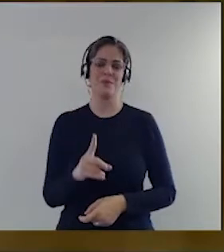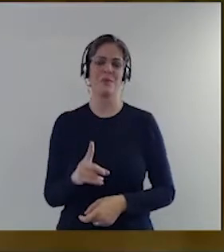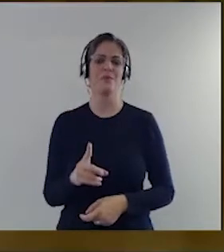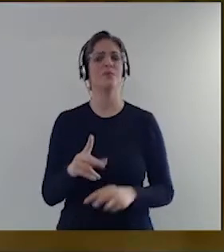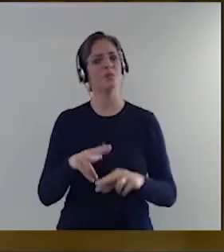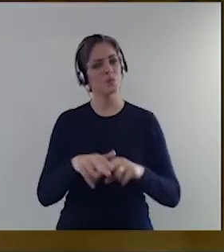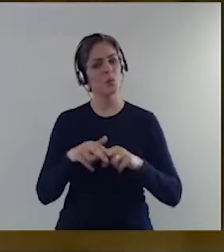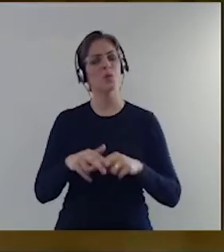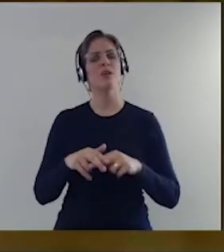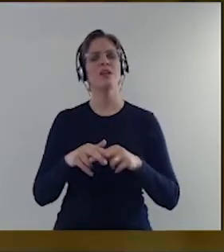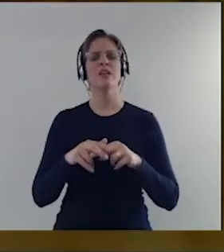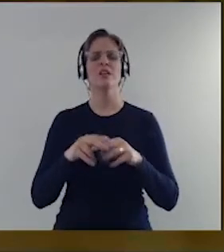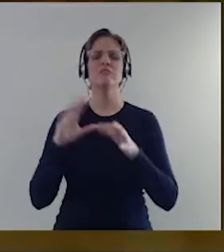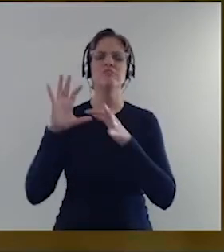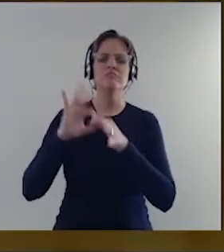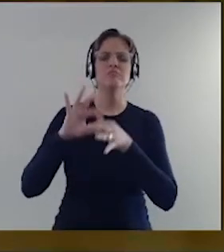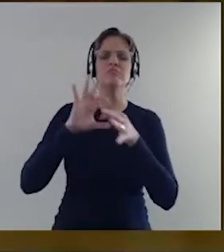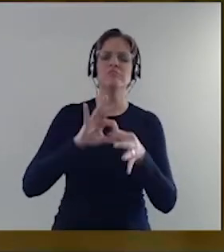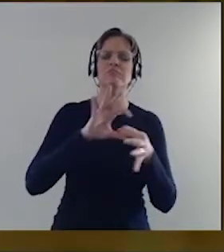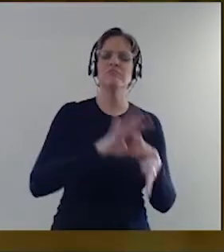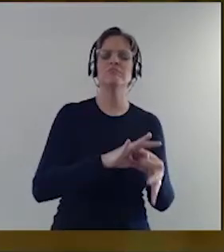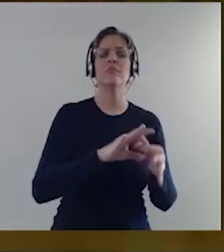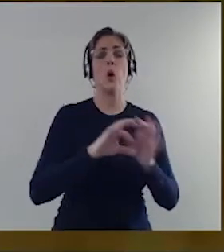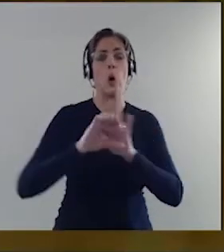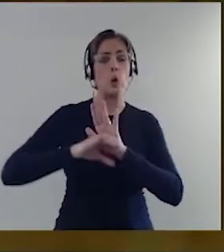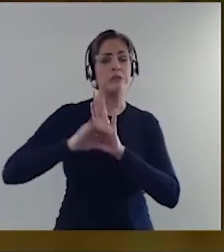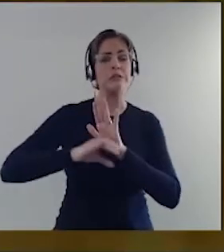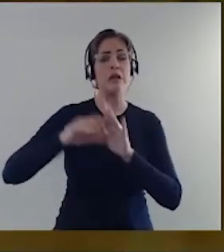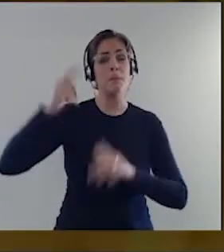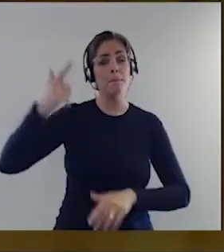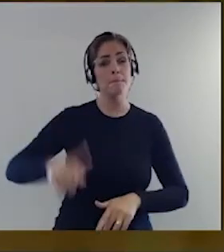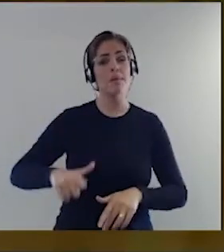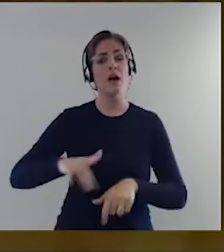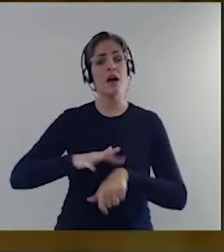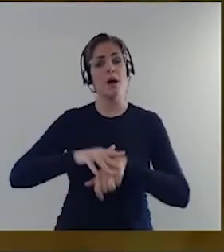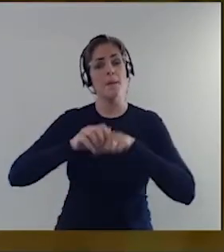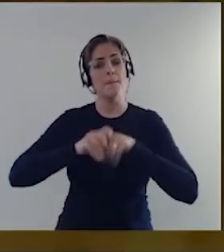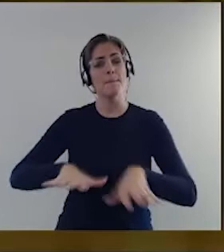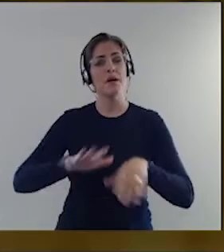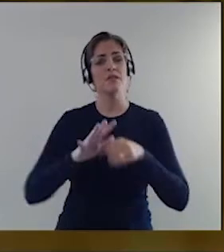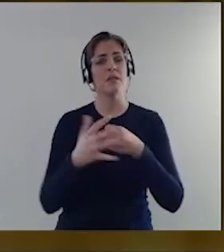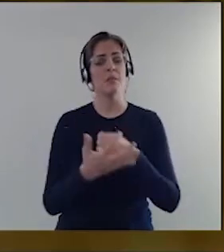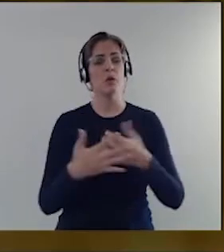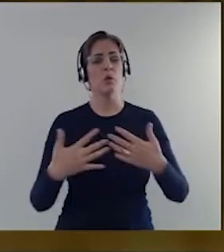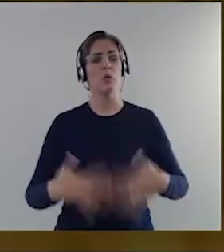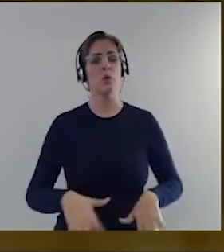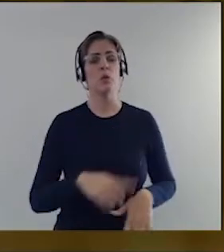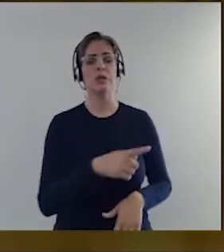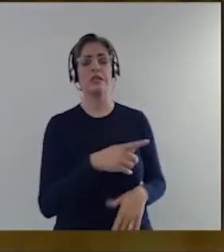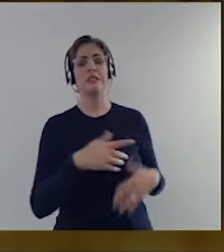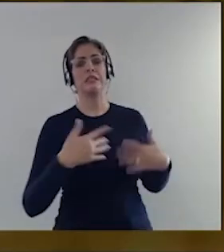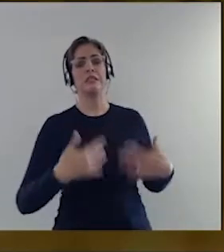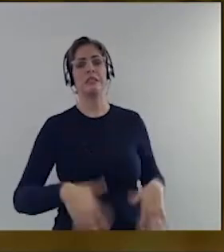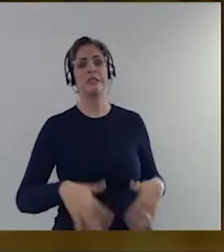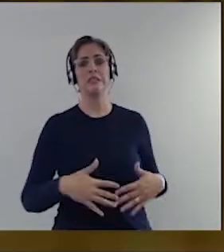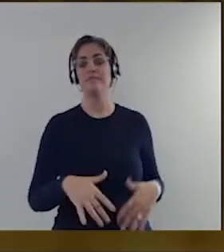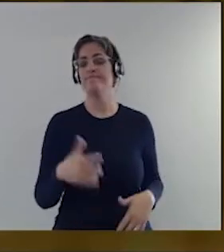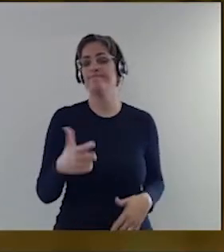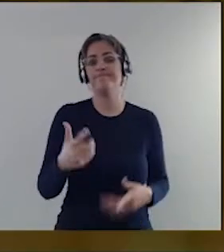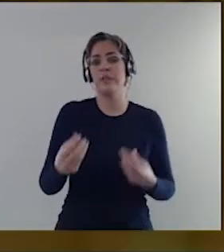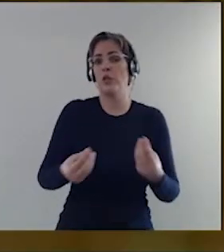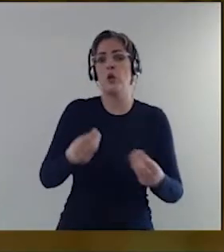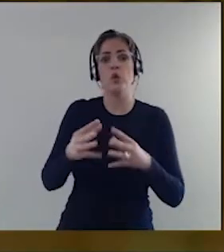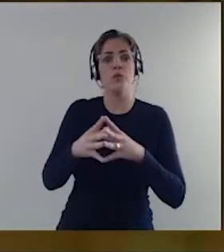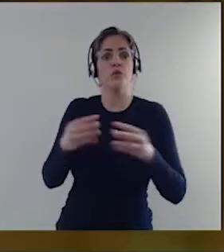esses conceitos com a pandemia decorre do fato de que esta nos foi imposta, ficamos sem